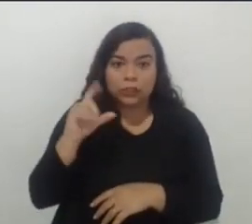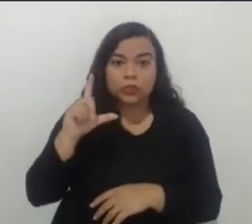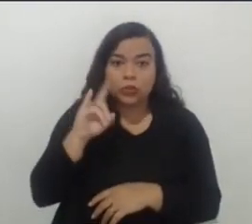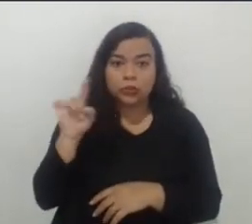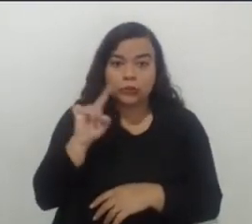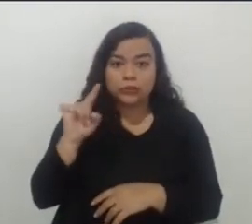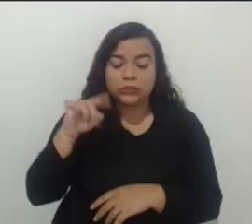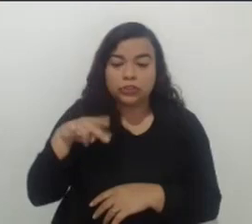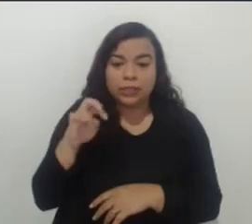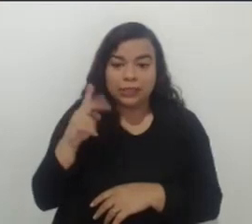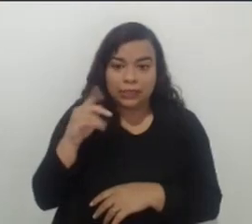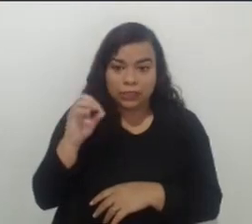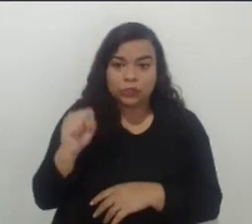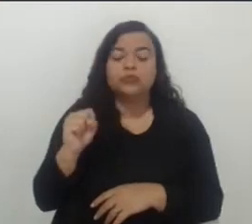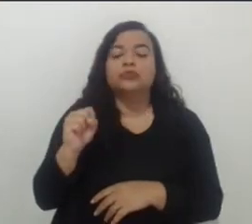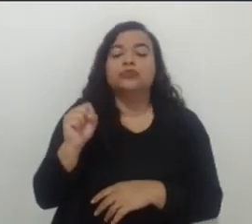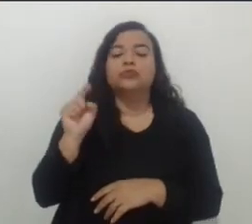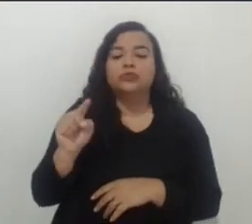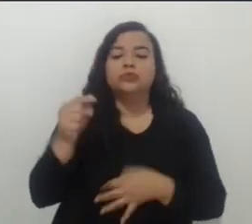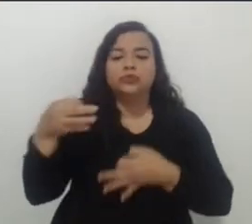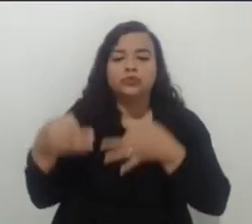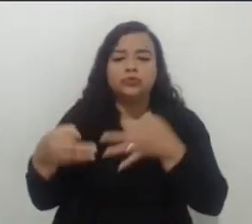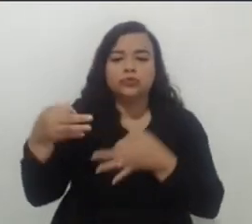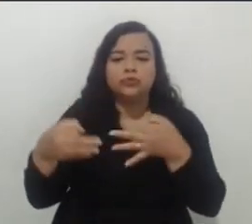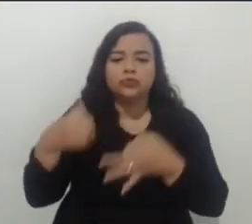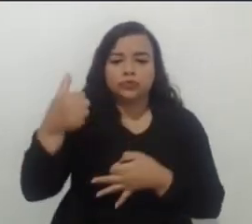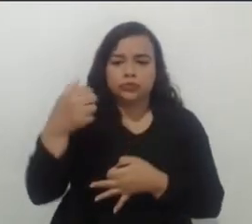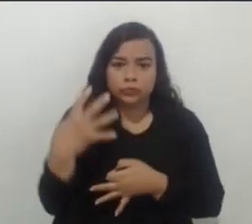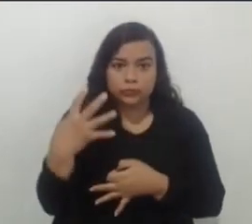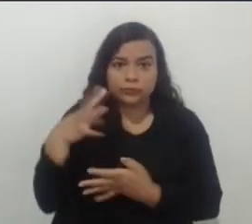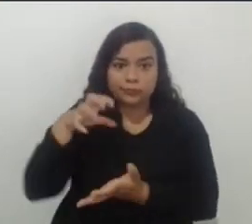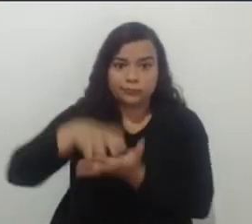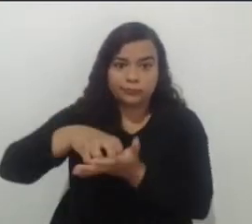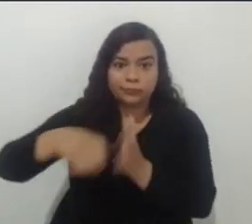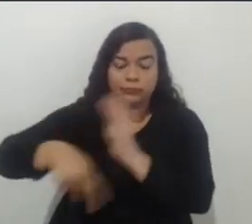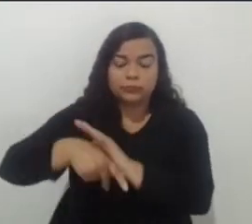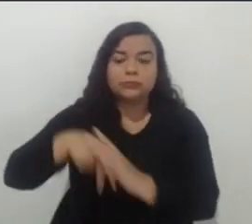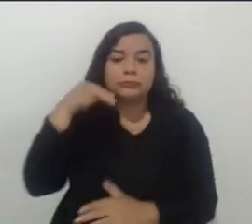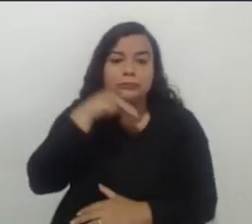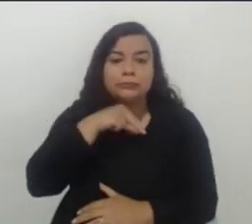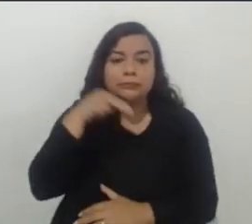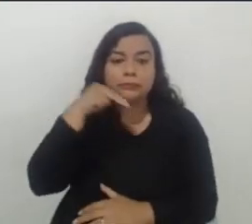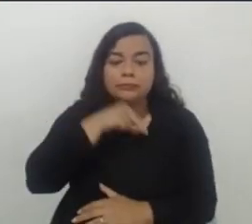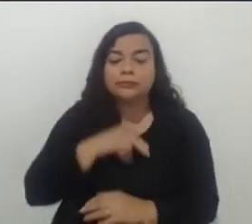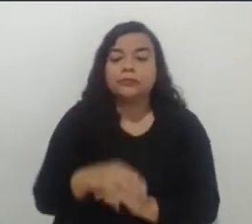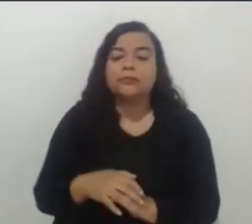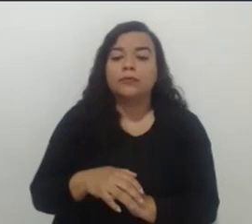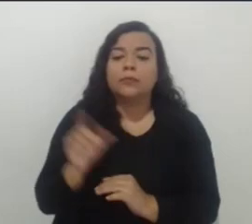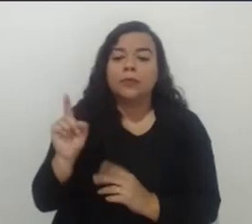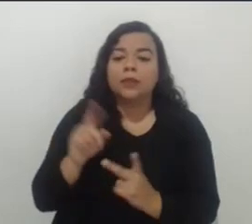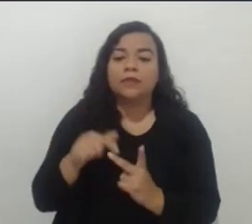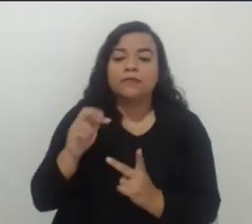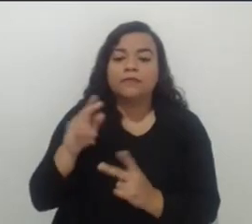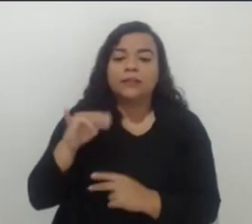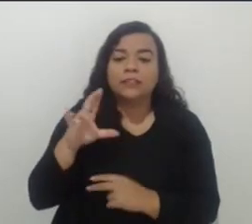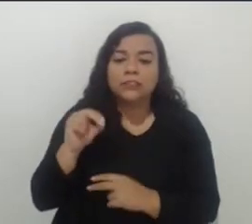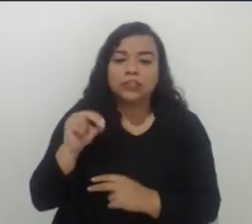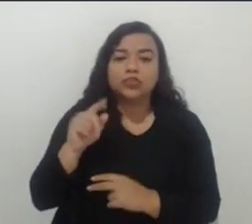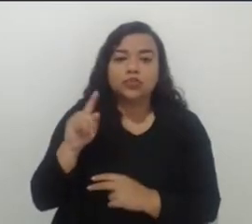da 14ª Vara Cível da Comarca de Natal, litisconsortes Francisco Gilmar Augusto e